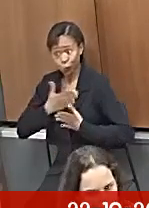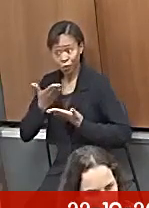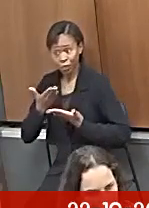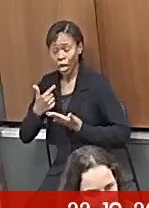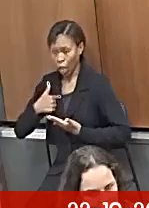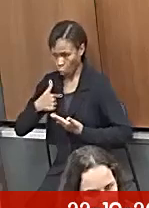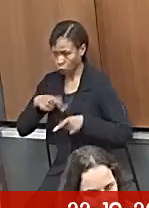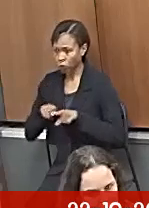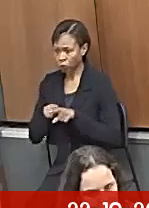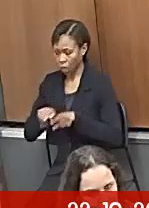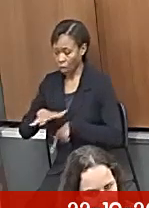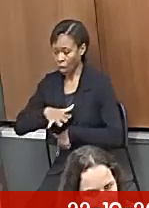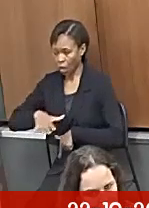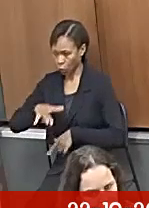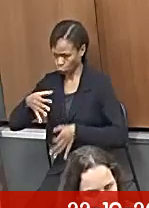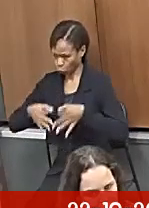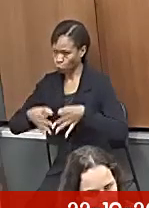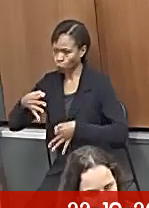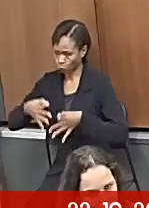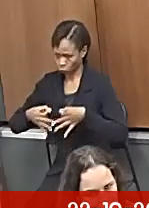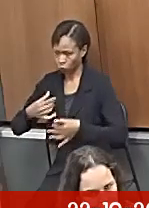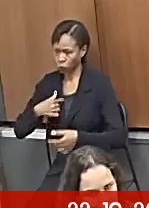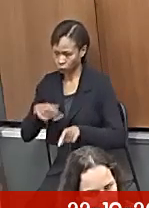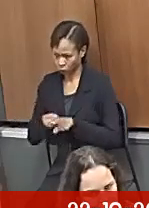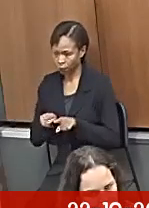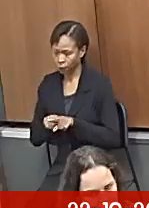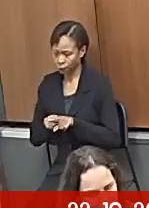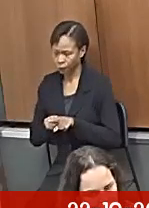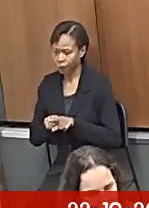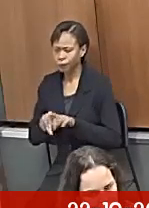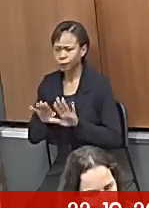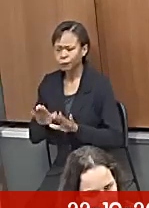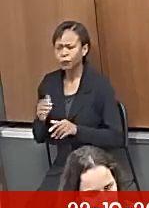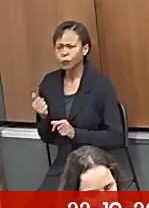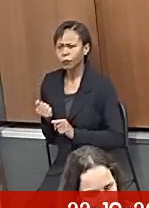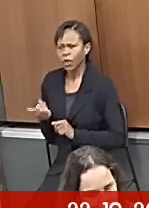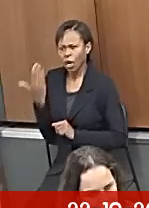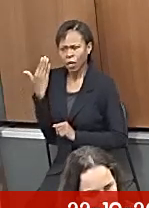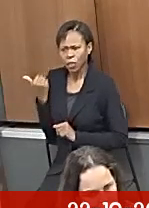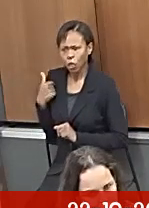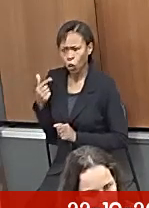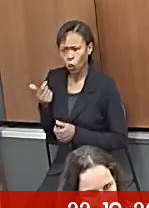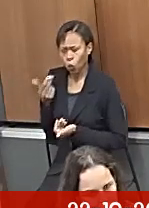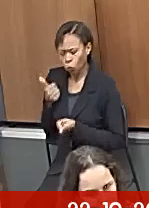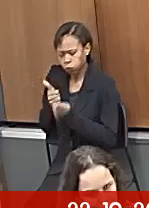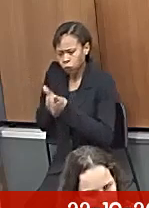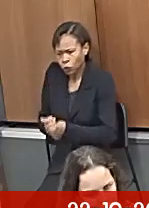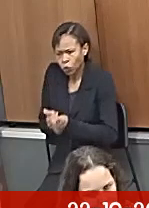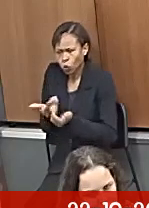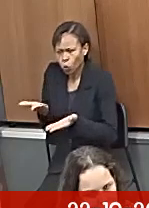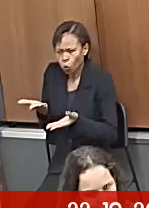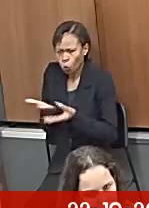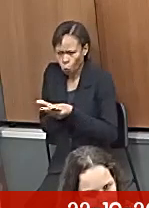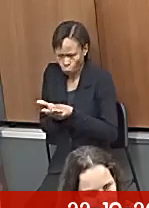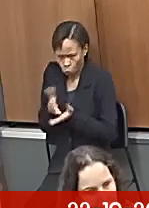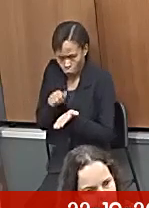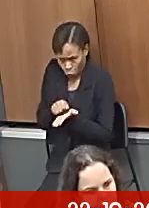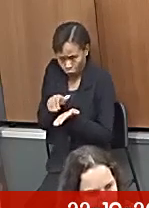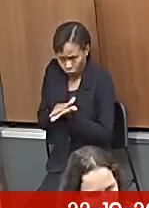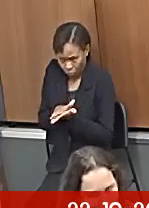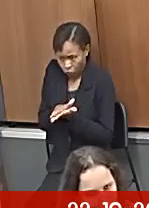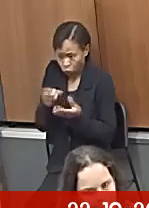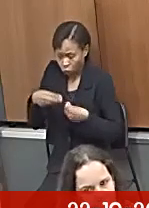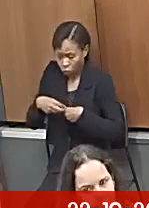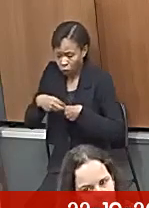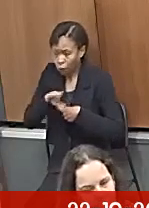meio jurídico. Quando um dos processos que eu acompanhava foi encaminhado para a sua